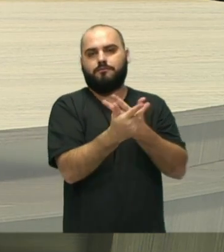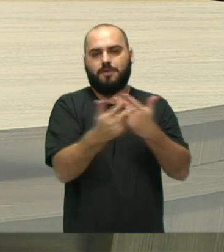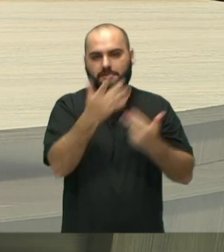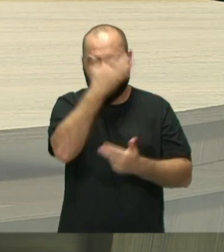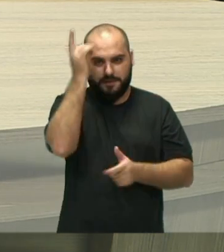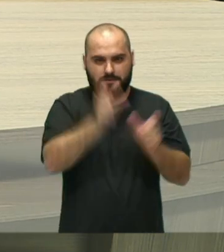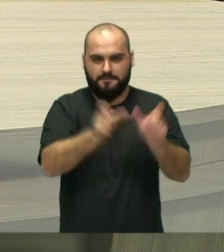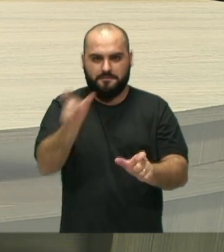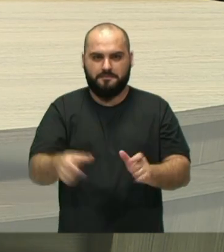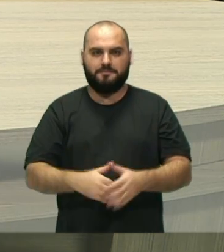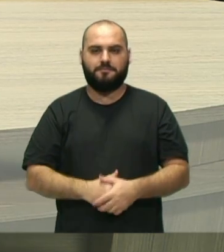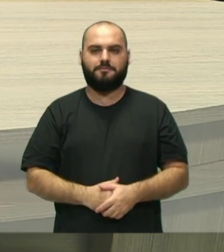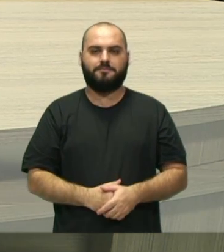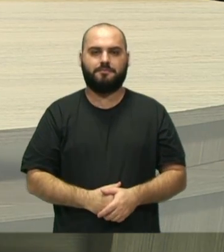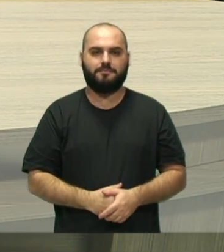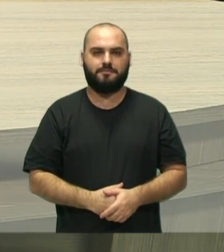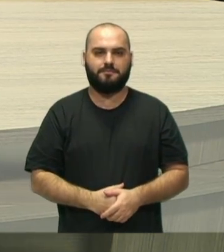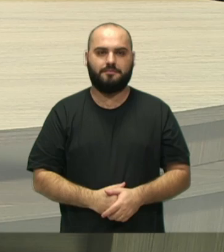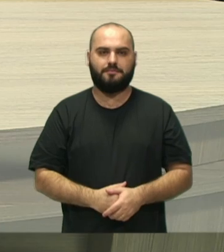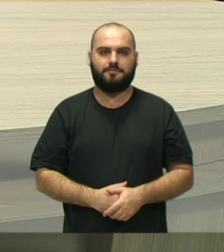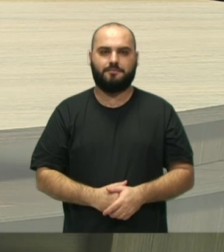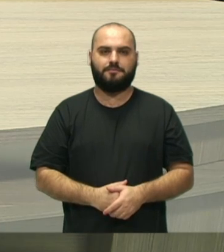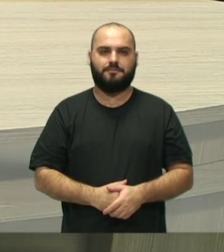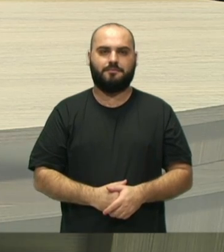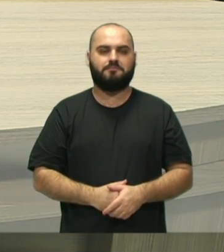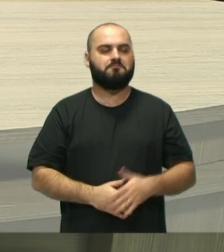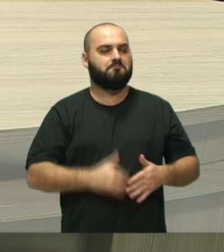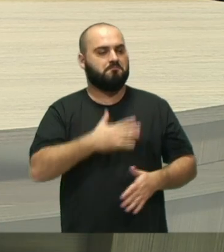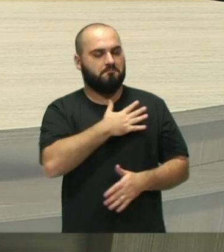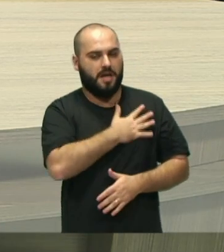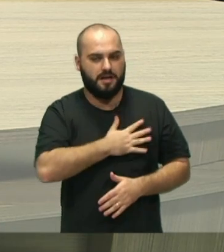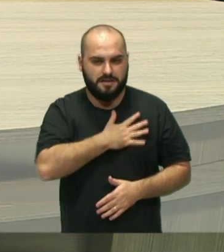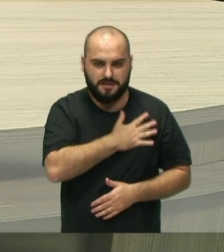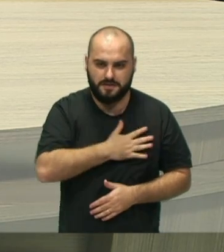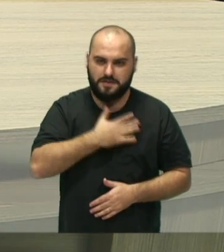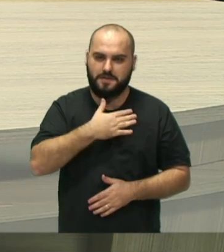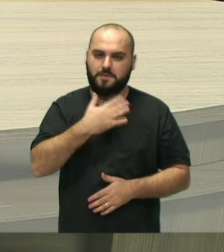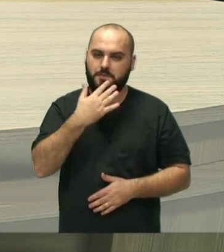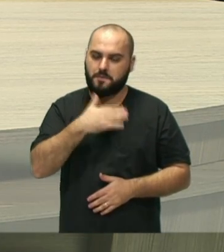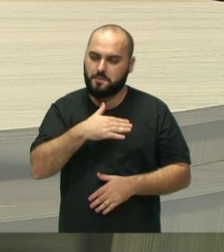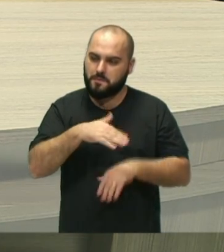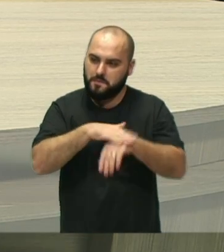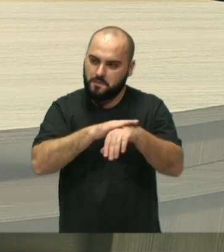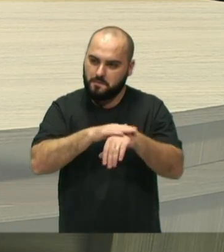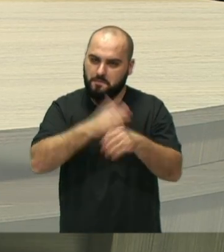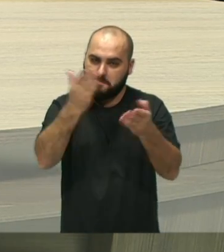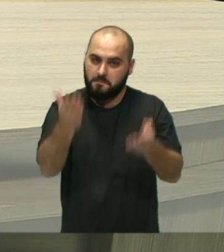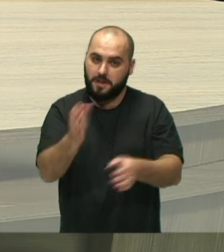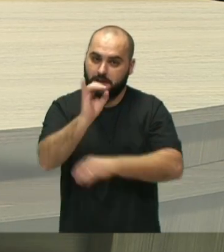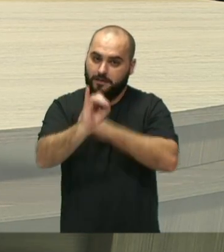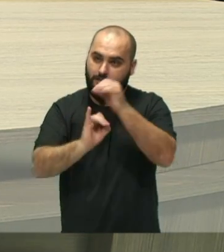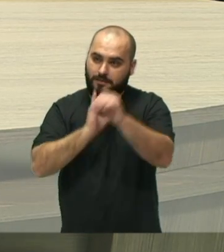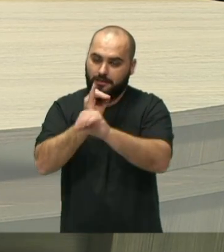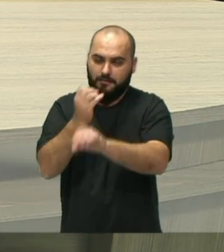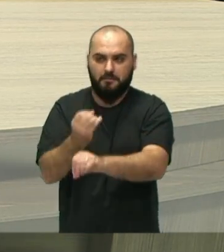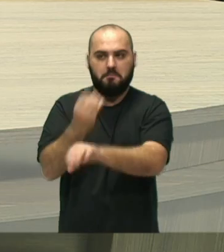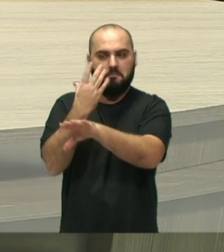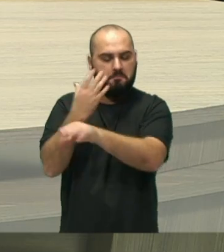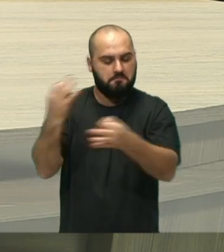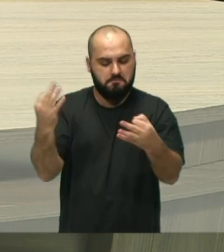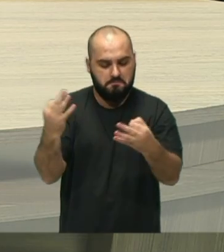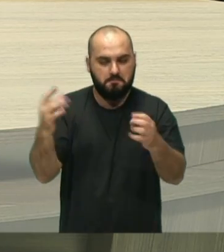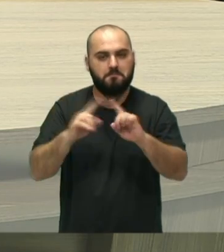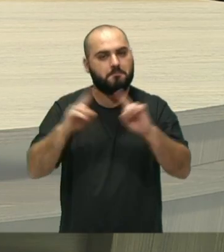Elis, olha, foi um prazer conversar contigo, foi um prazer te receber aqui. embora virtualmente,